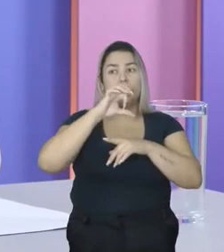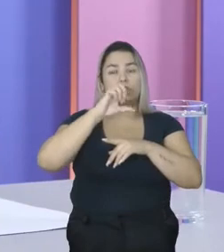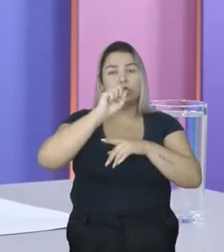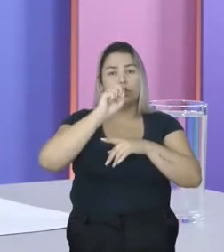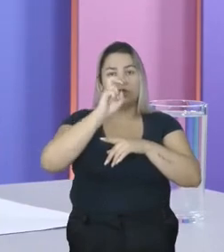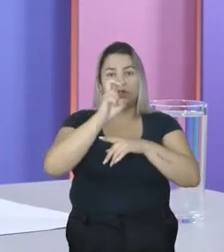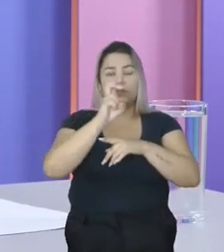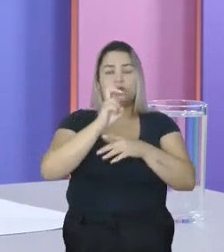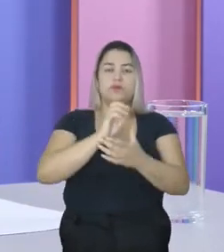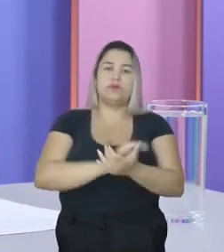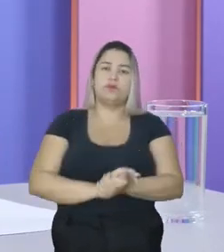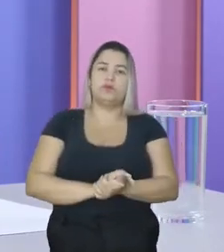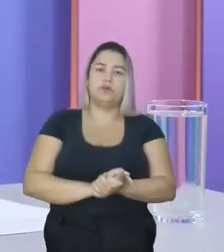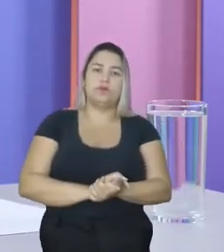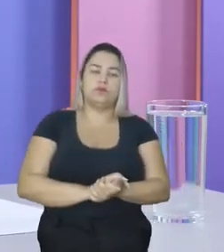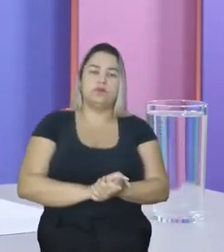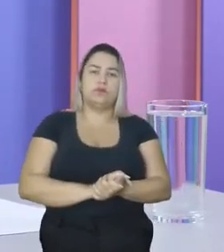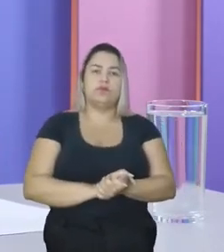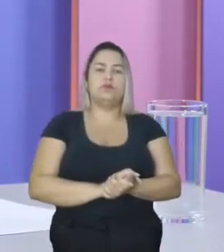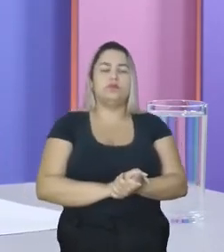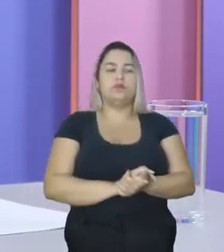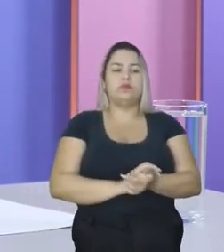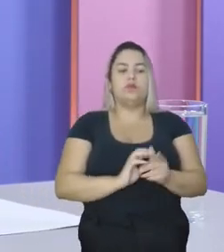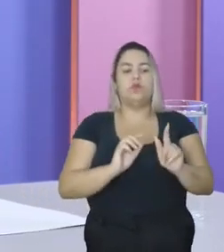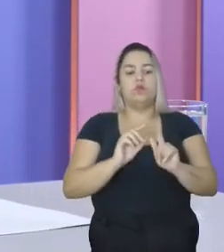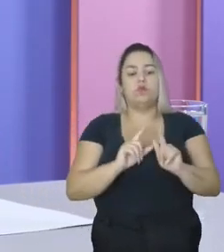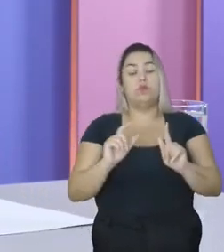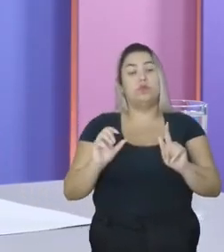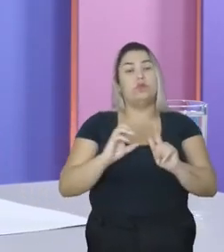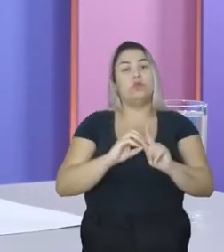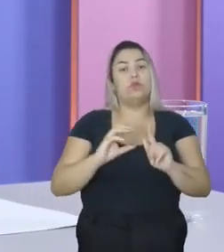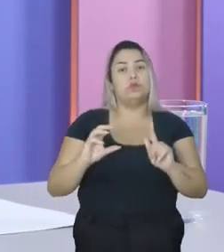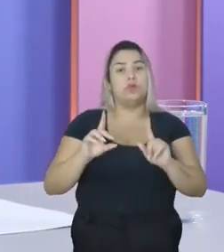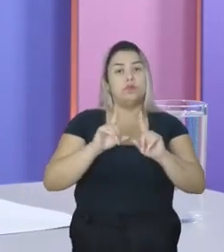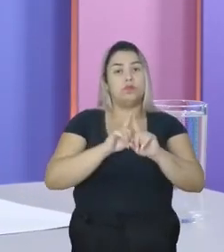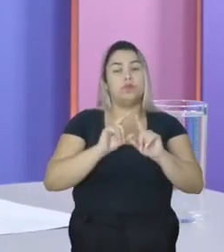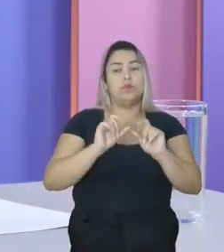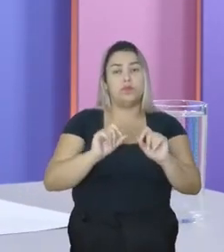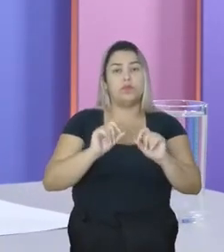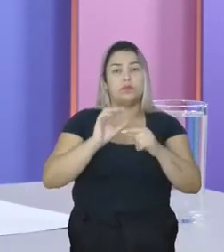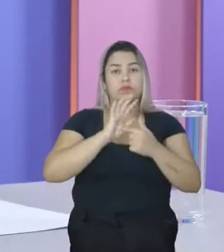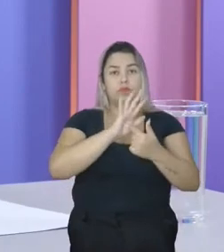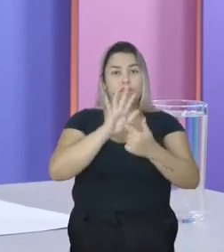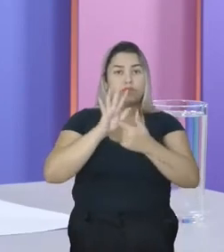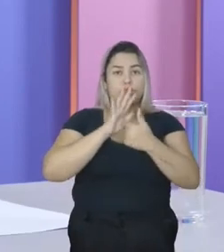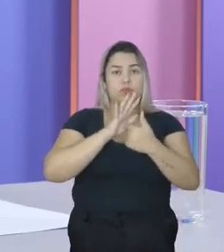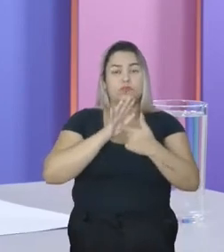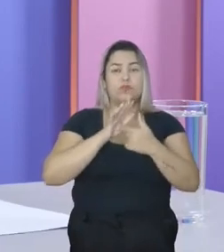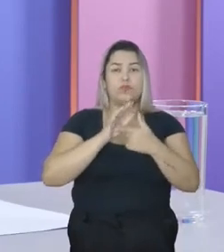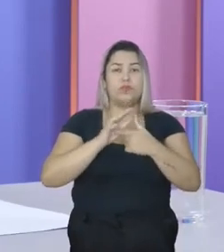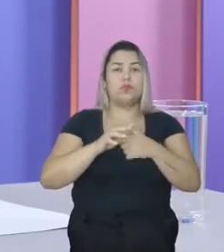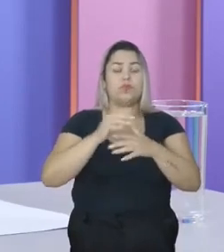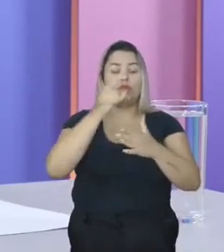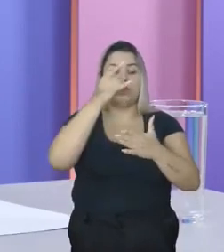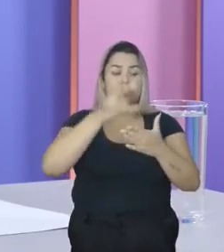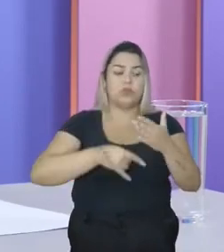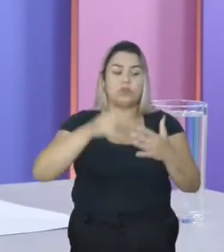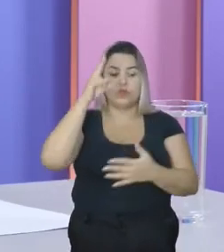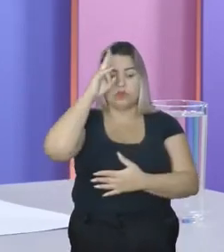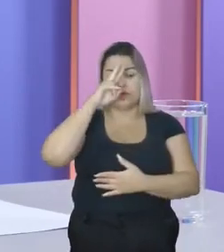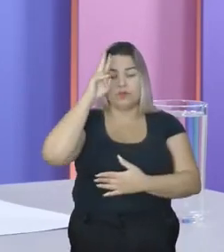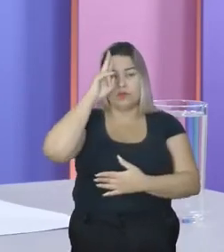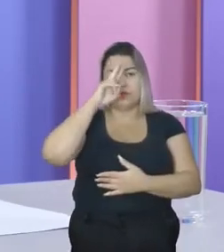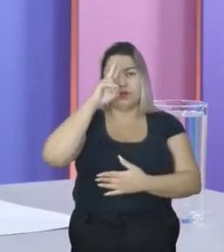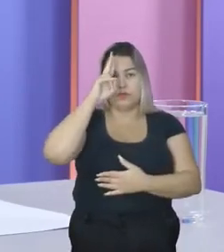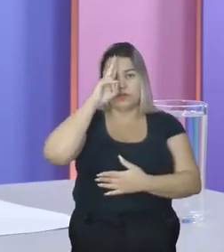vão ver o conjunto de reivindicações que foram apresentadas. É um documento histórico na luta